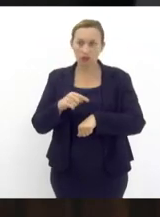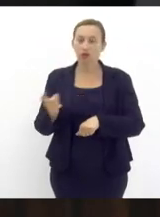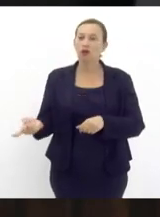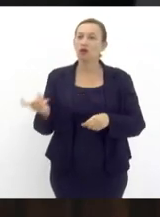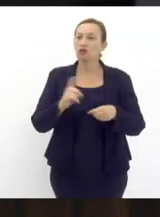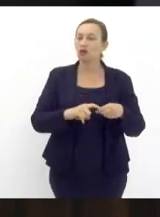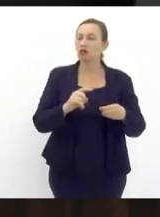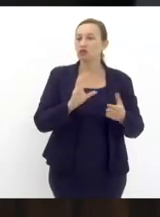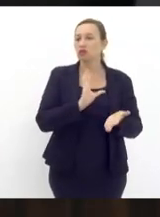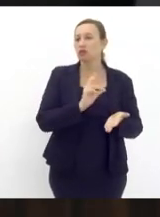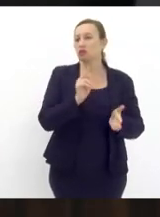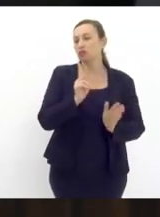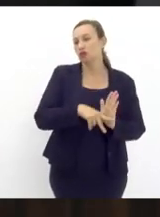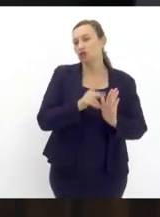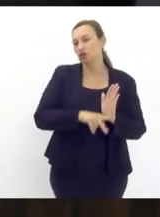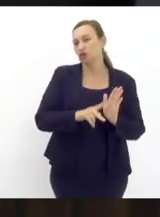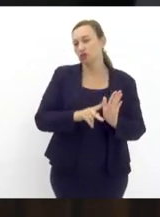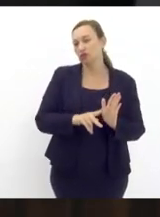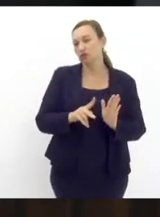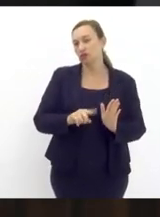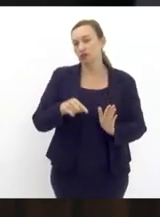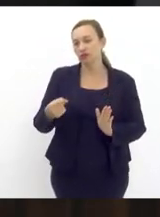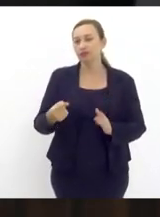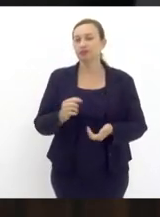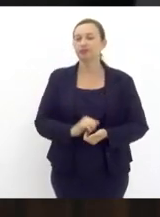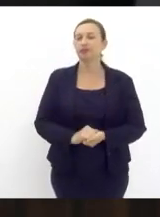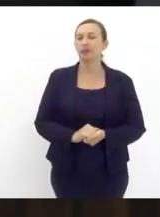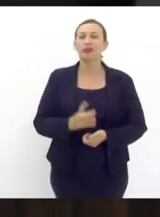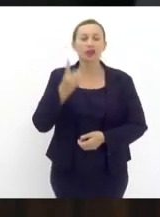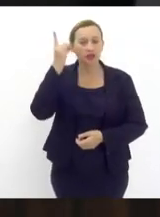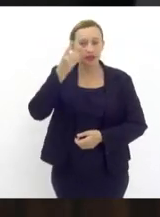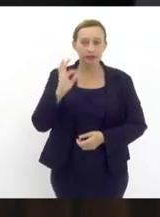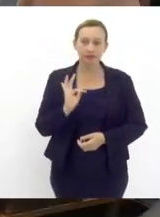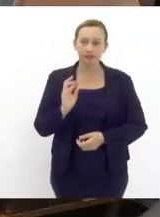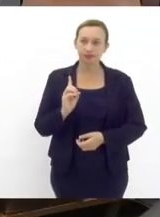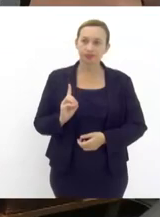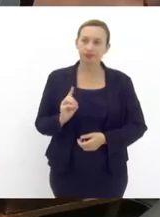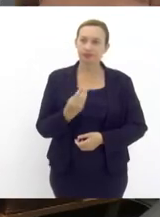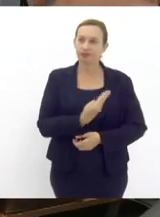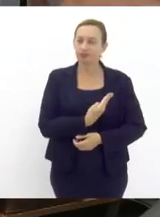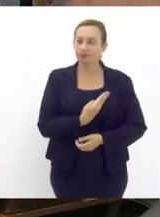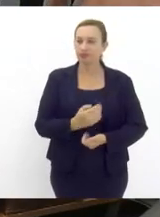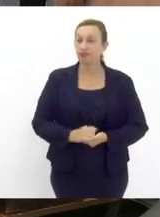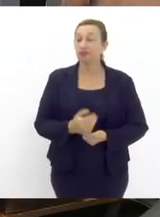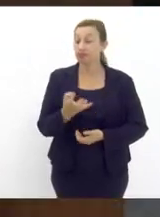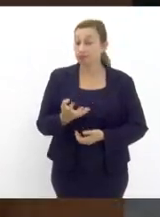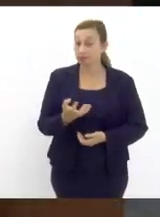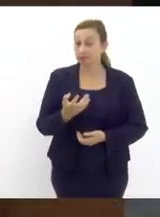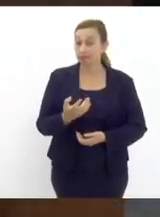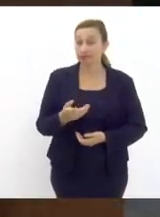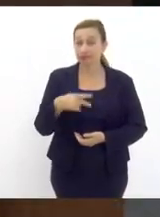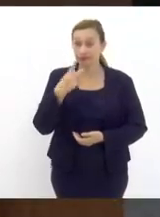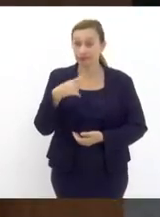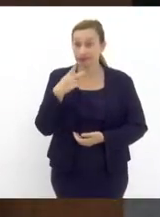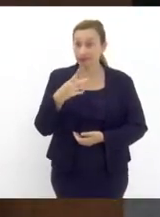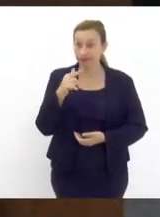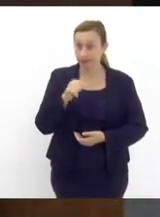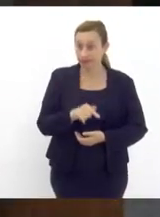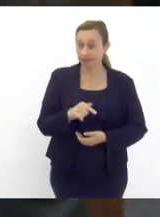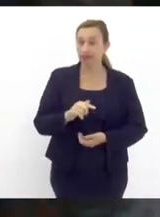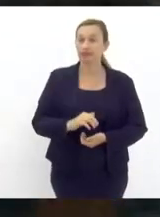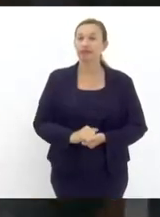próxima semana próximo arador escrita para discutir a deputada Dani Balbi queria fazer couro aqui as colocações